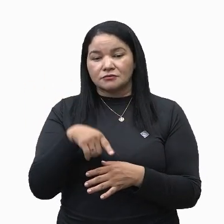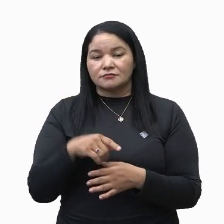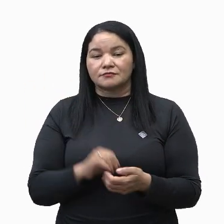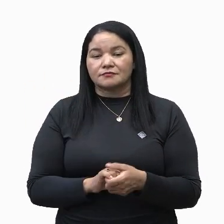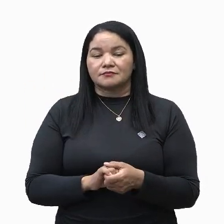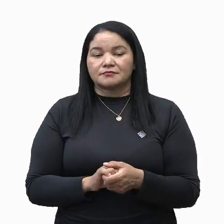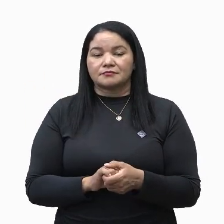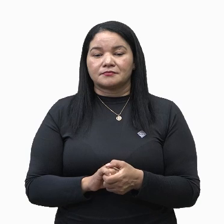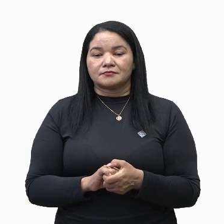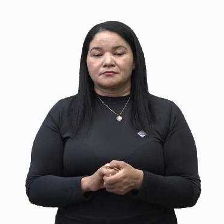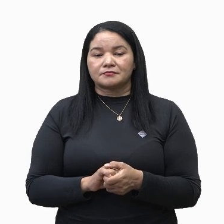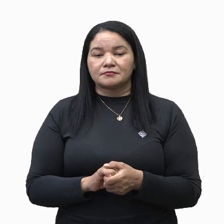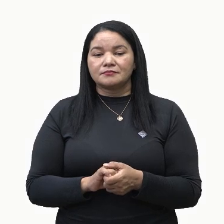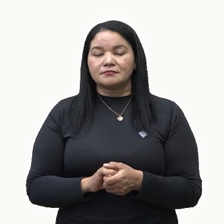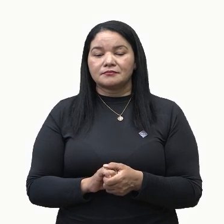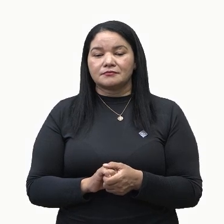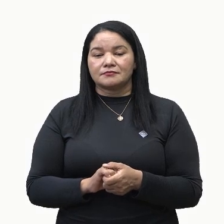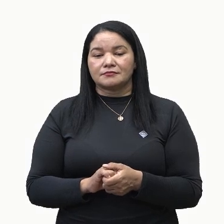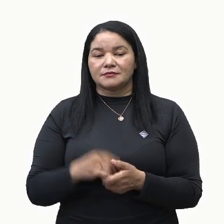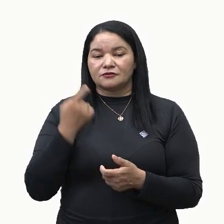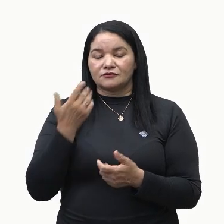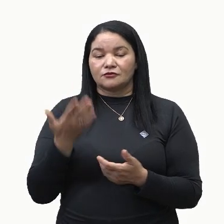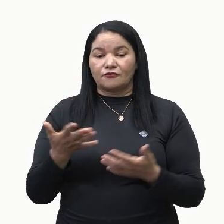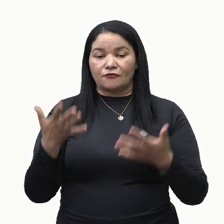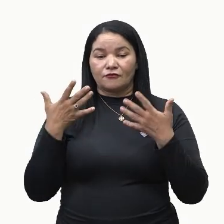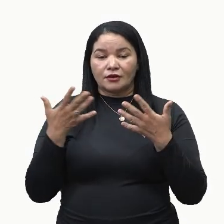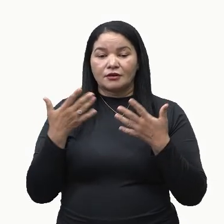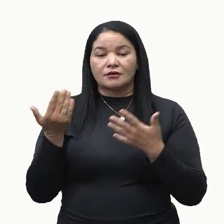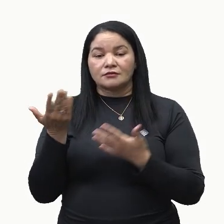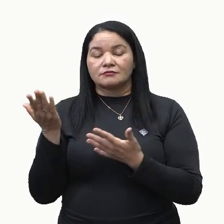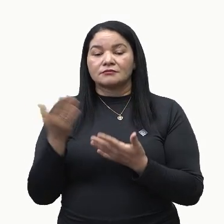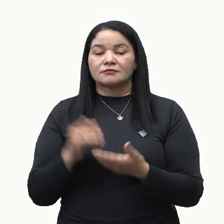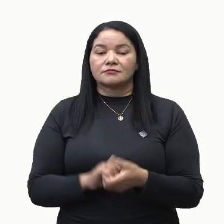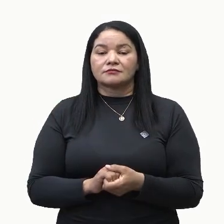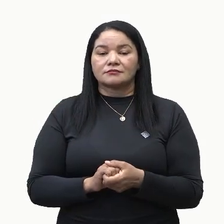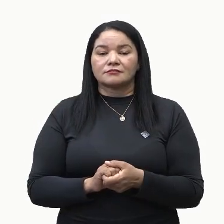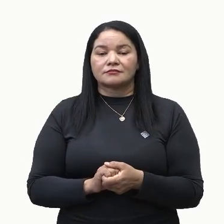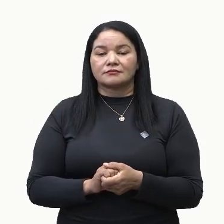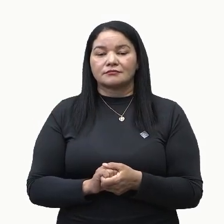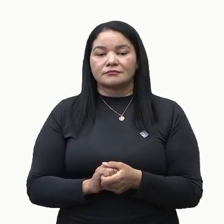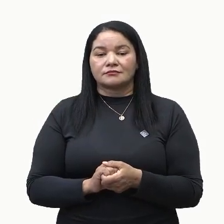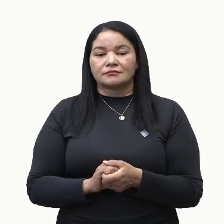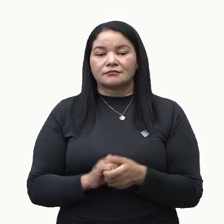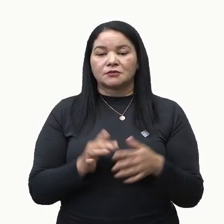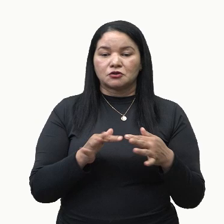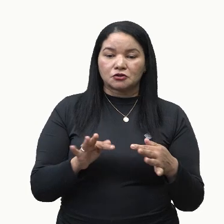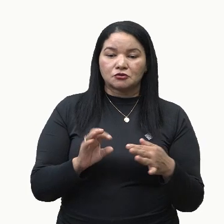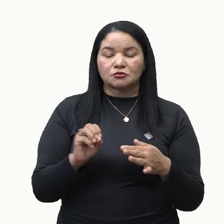de verão são muito quentes. Período simples ou composto?